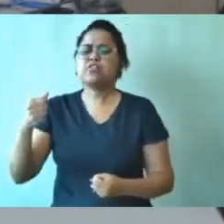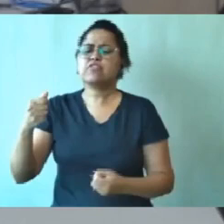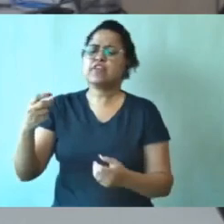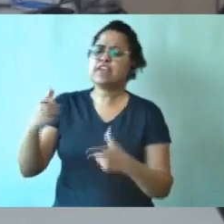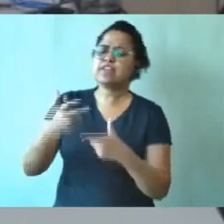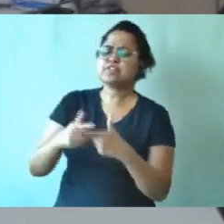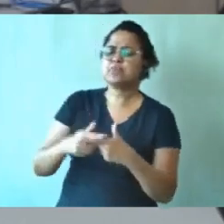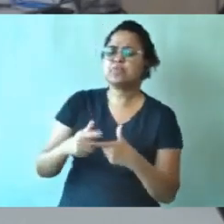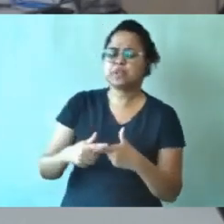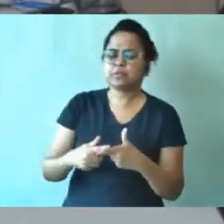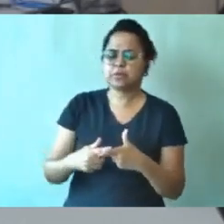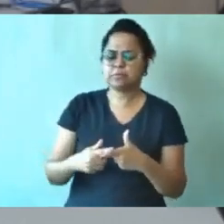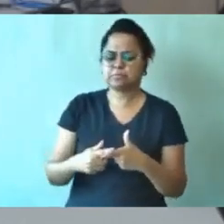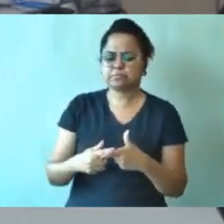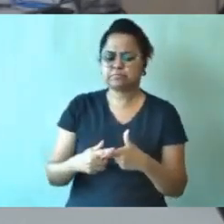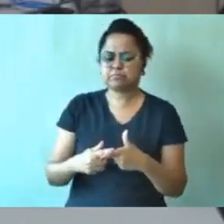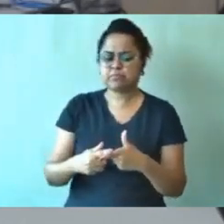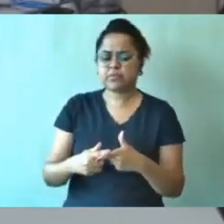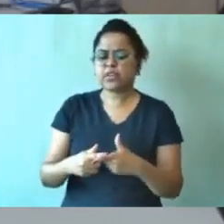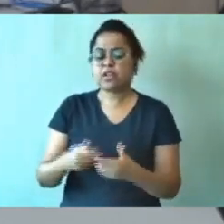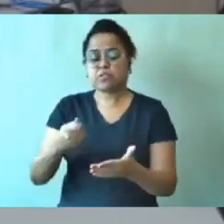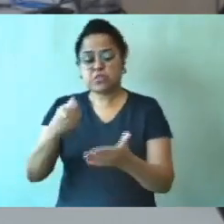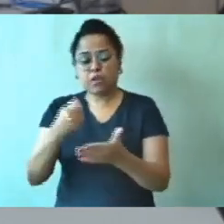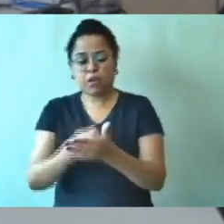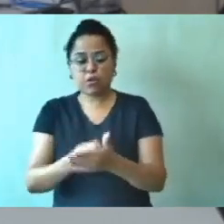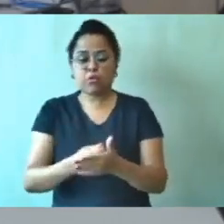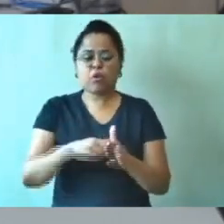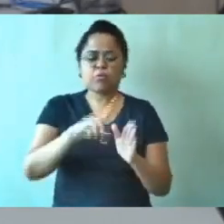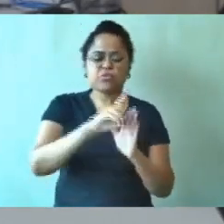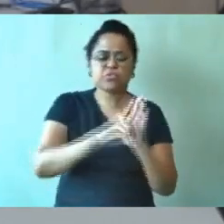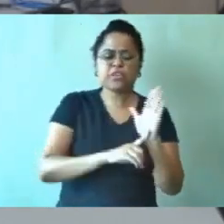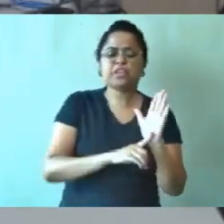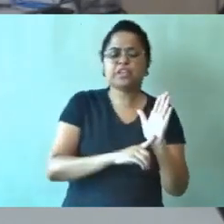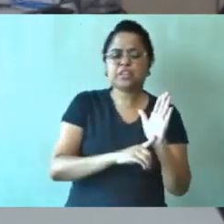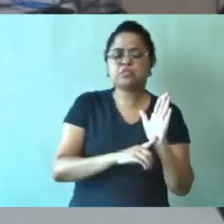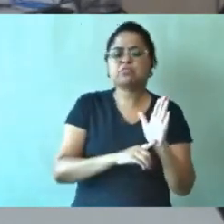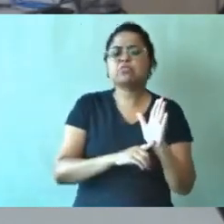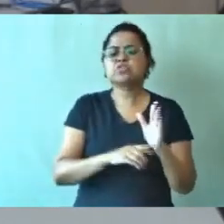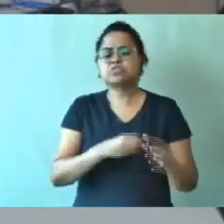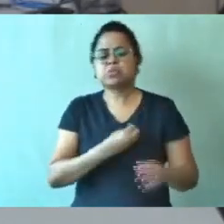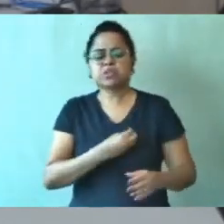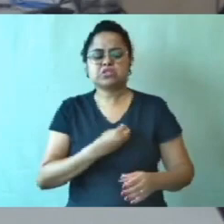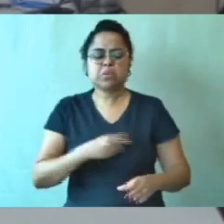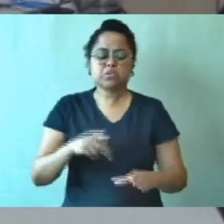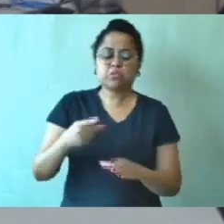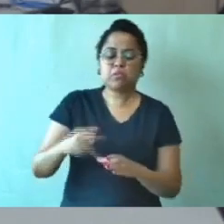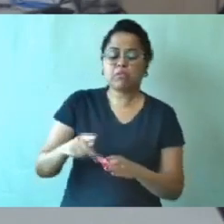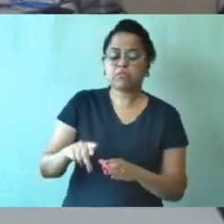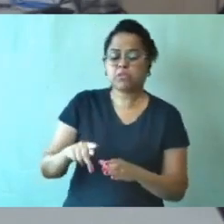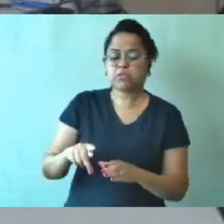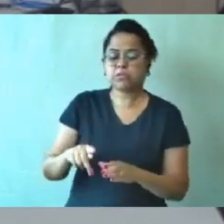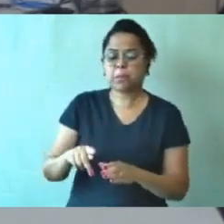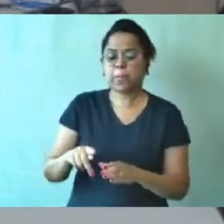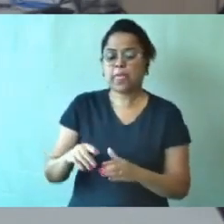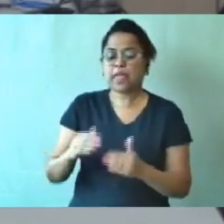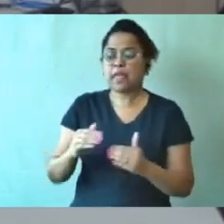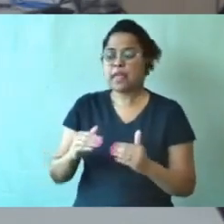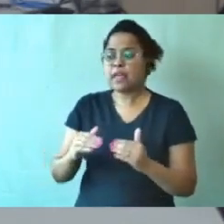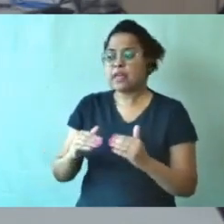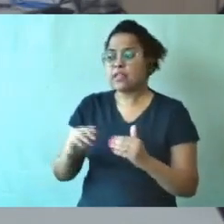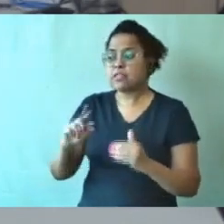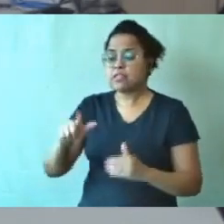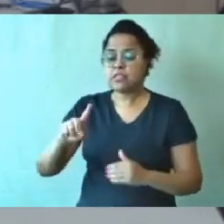da Torres e o direito dela de participar do consórcio. Então, ocorreu a primeira transação. Na sequência, o senhor foi lá e fez uma segunda